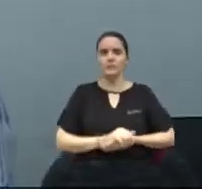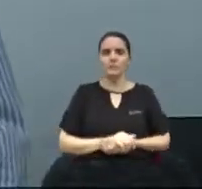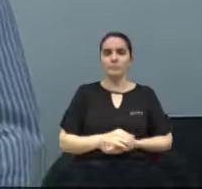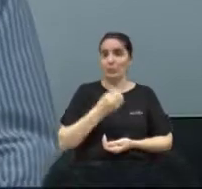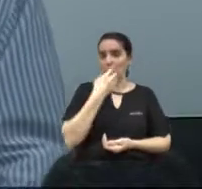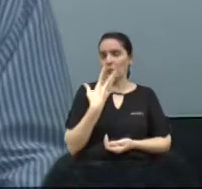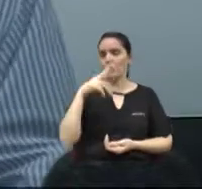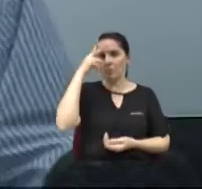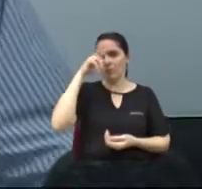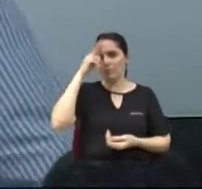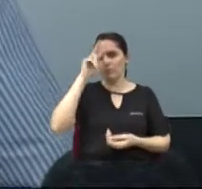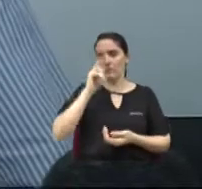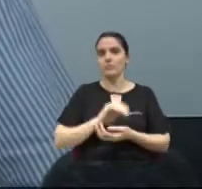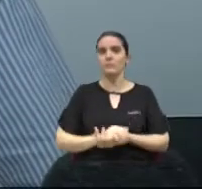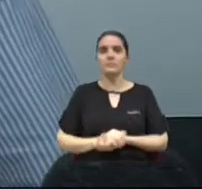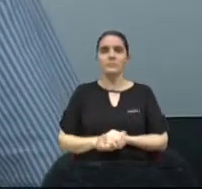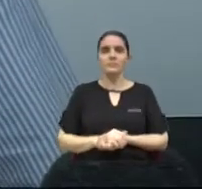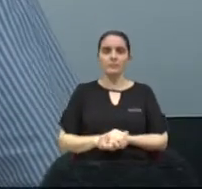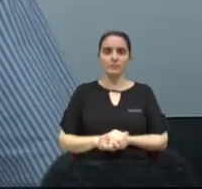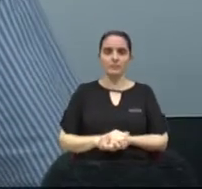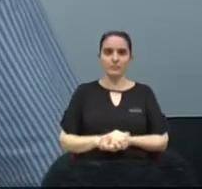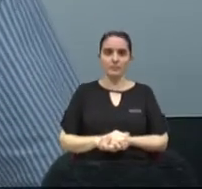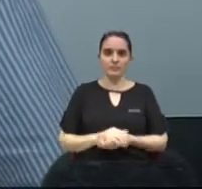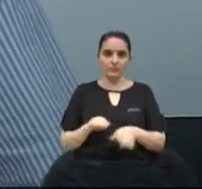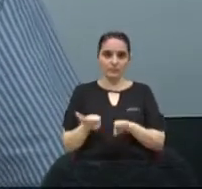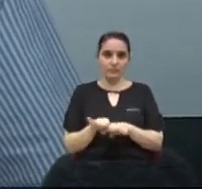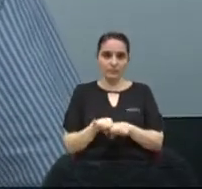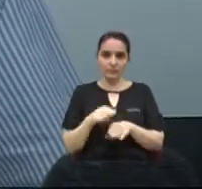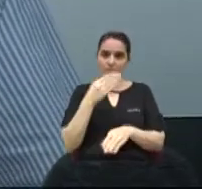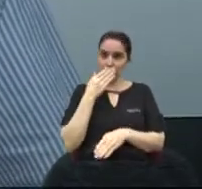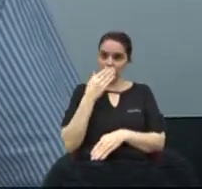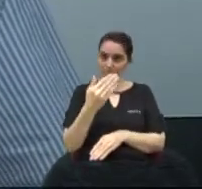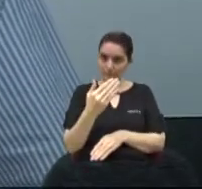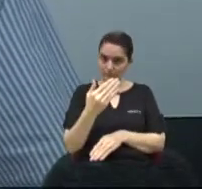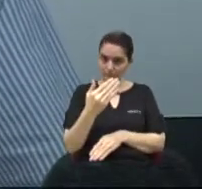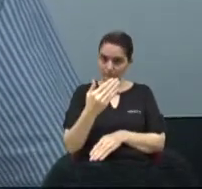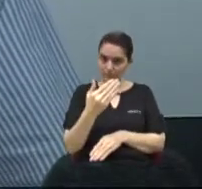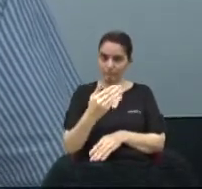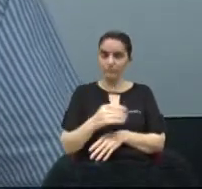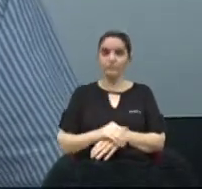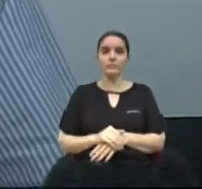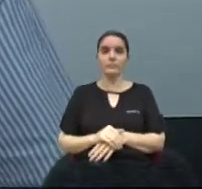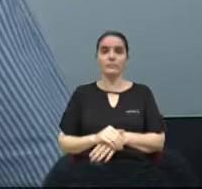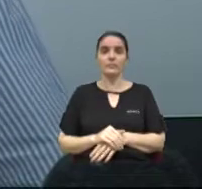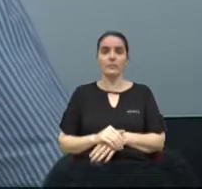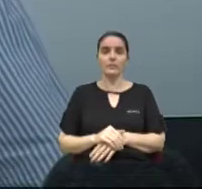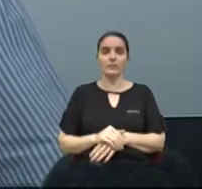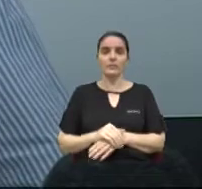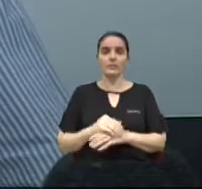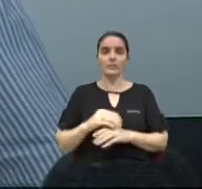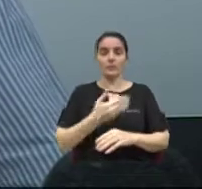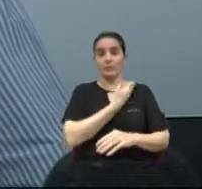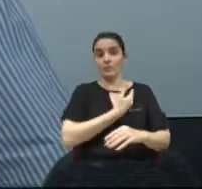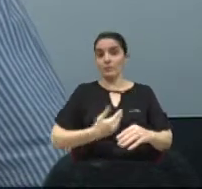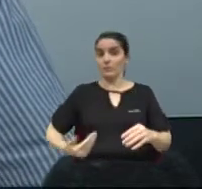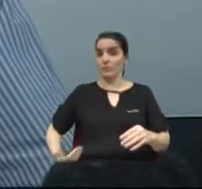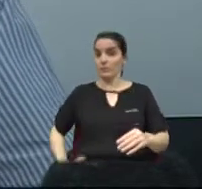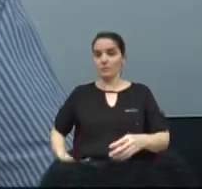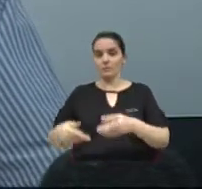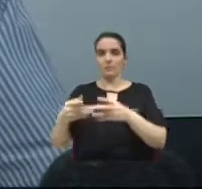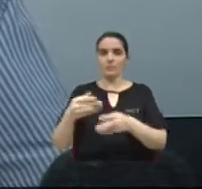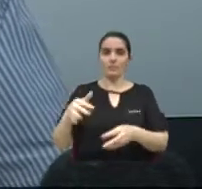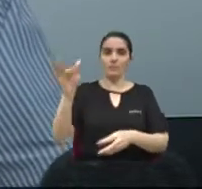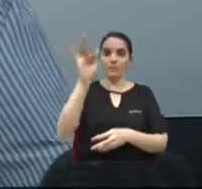lembrado. Queria que também nós fôssemos contemplados e que o governo